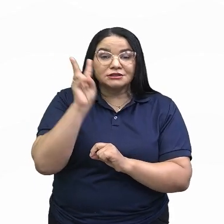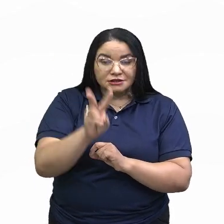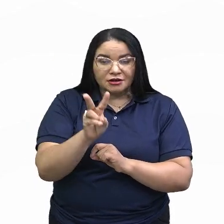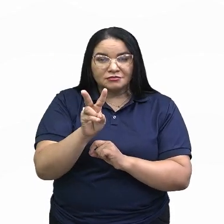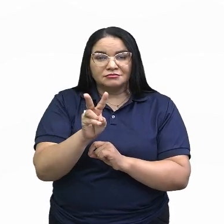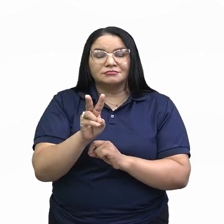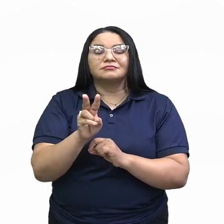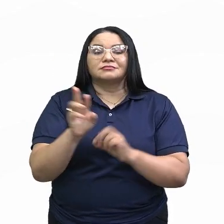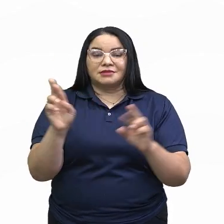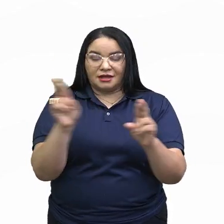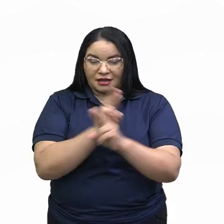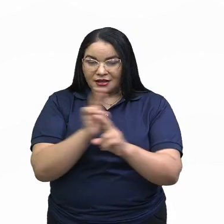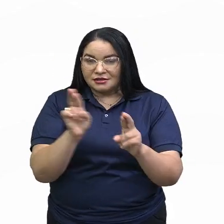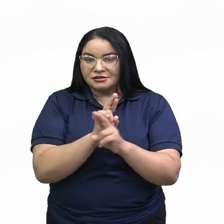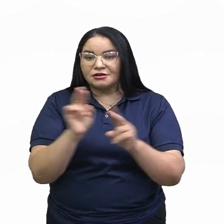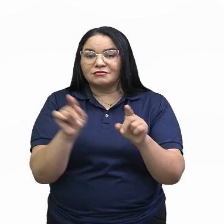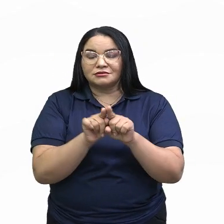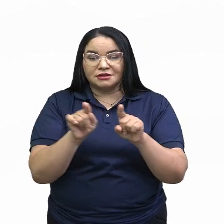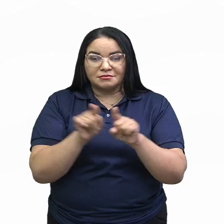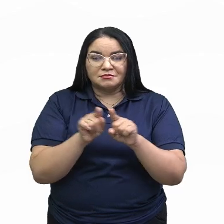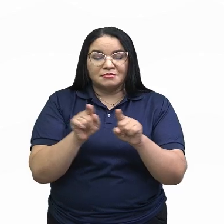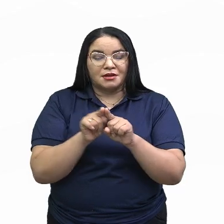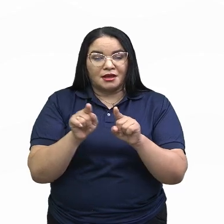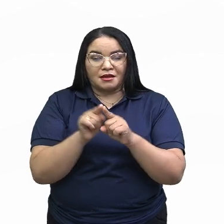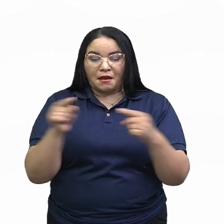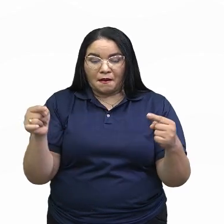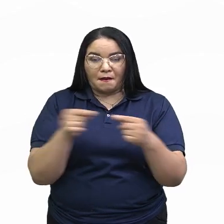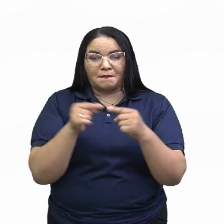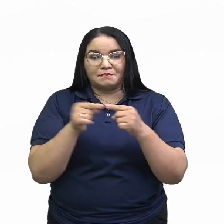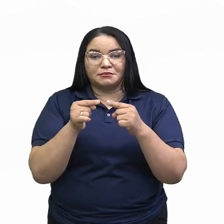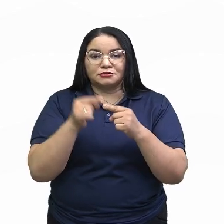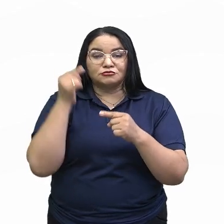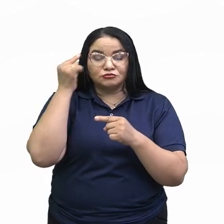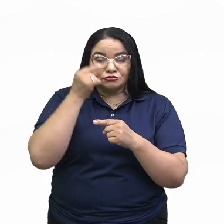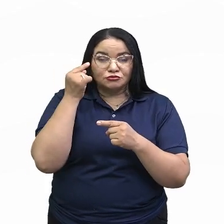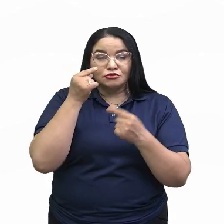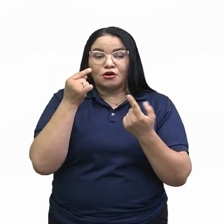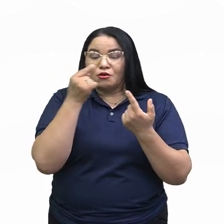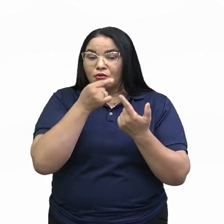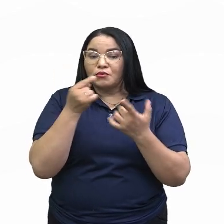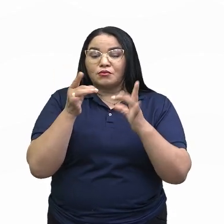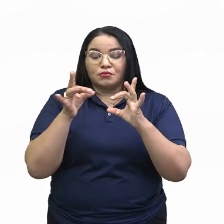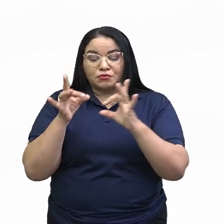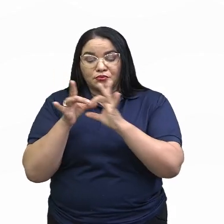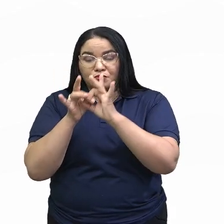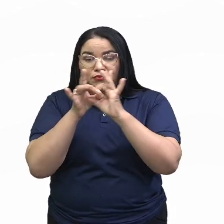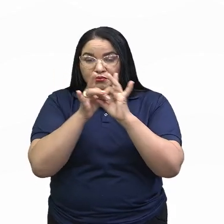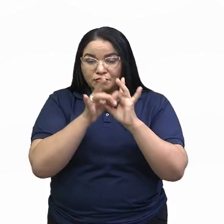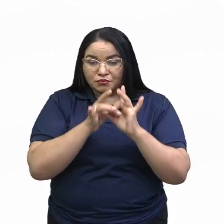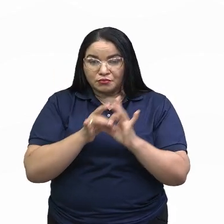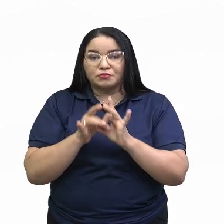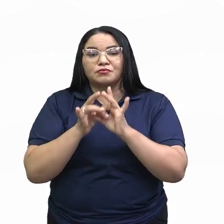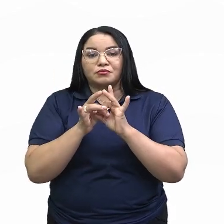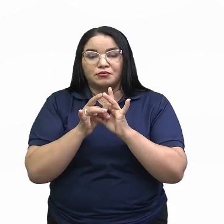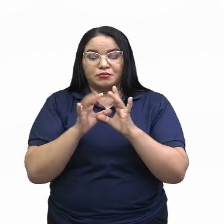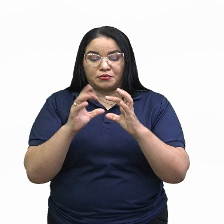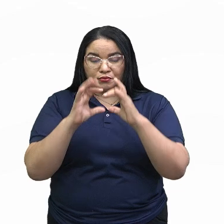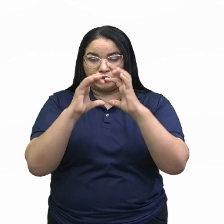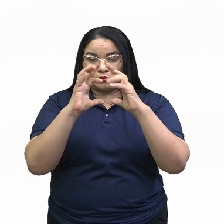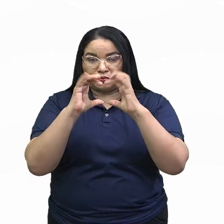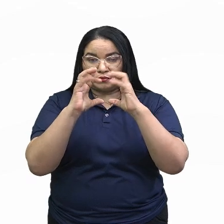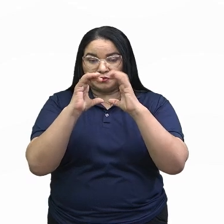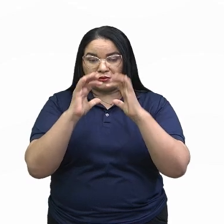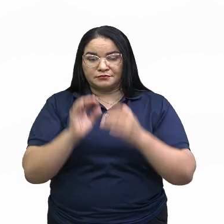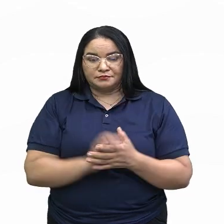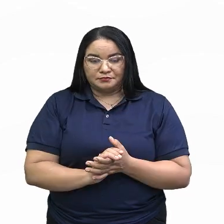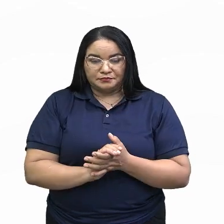aí a relação também dos órgãos dos sentidos e a comunicação que ele tem com as áreas que fazem parte do nosso cérebro.